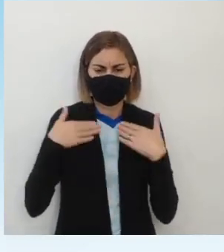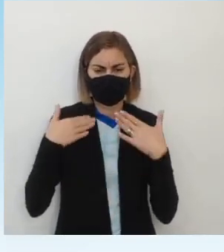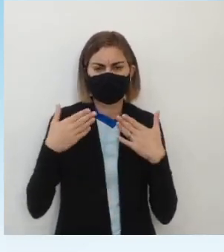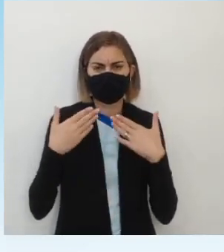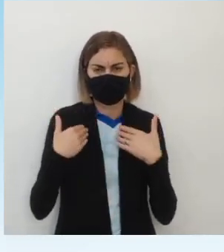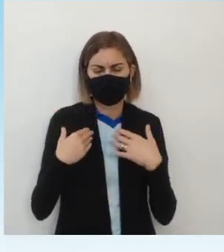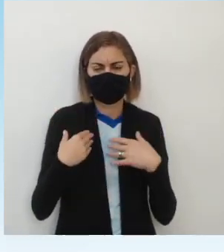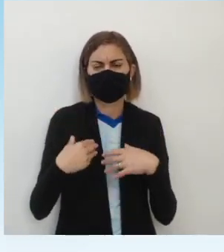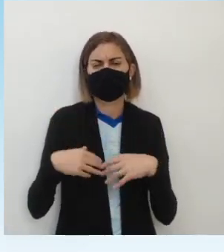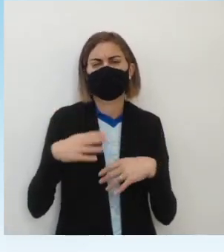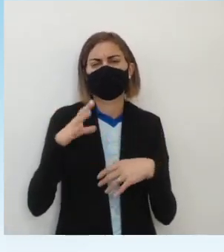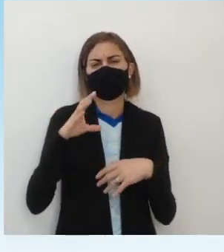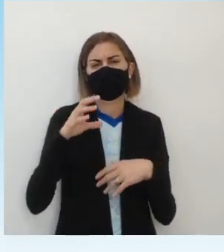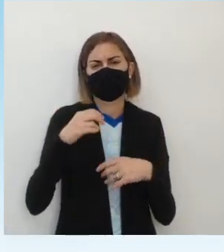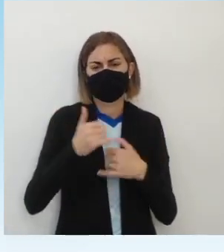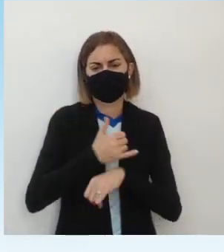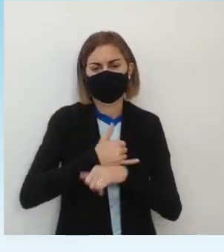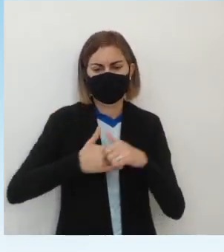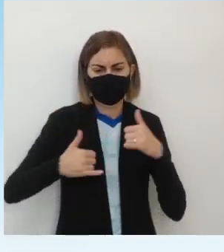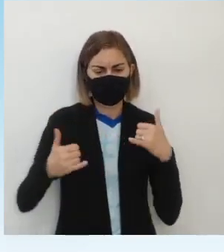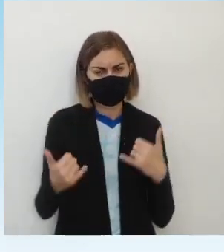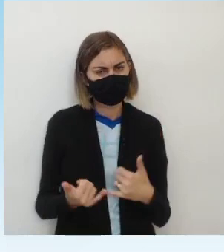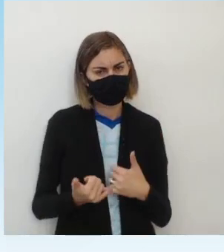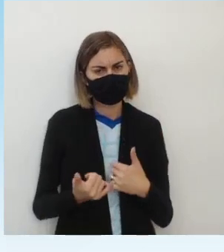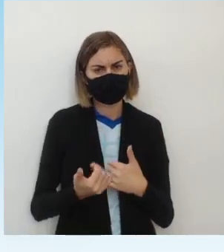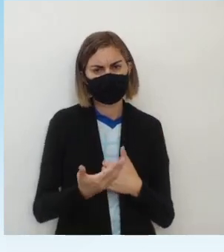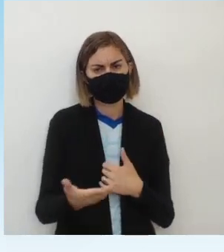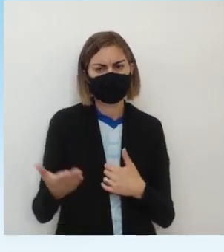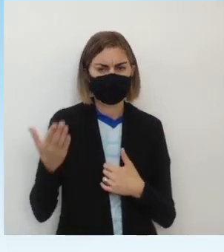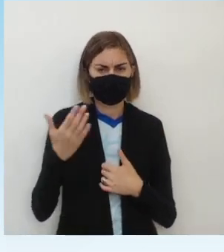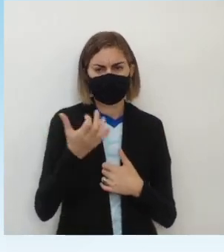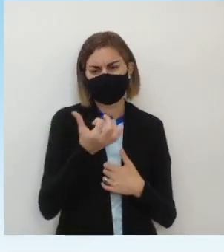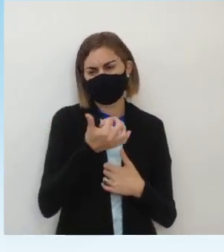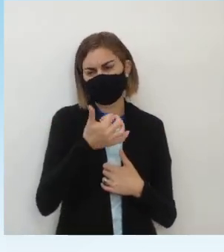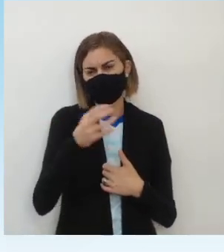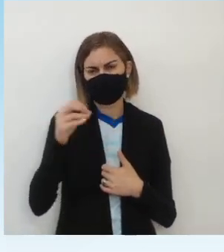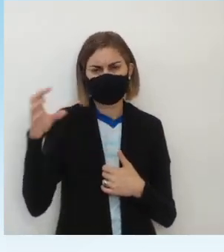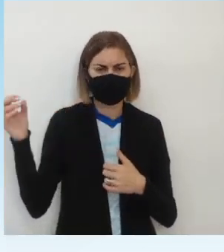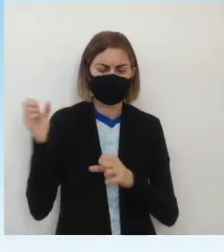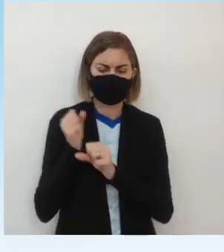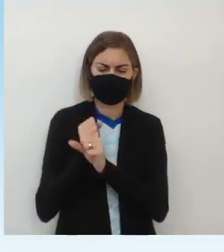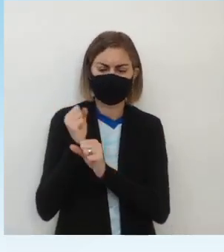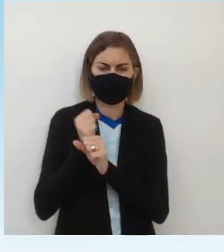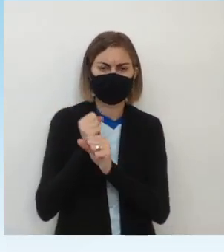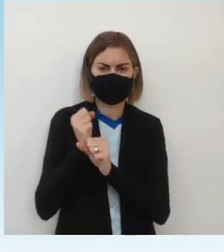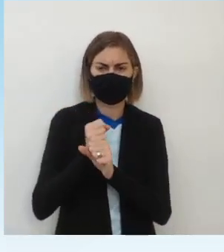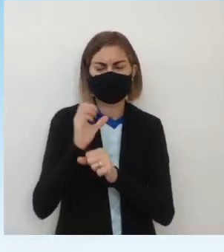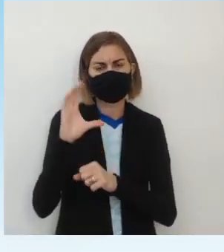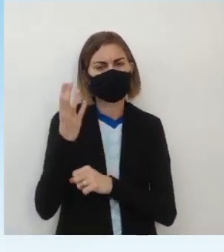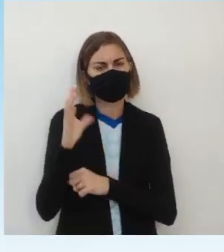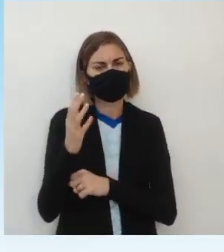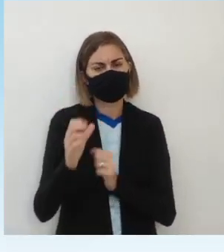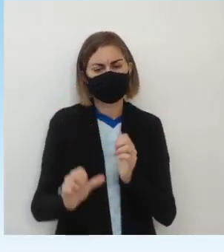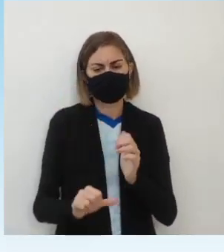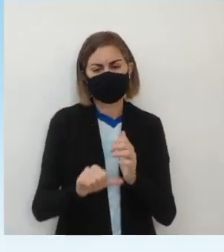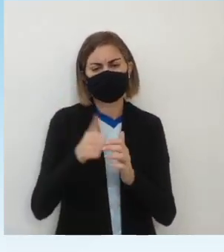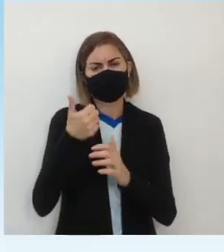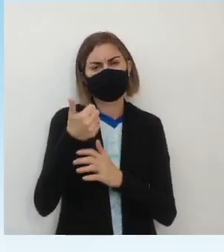que faz um metal ser condutor de eletricidade. Há cerca de 100 anos atrás, os cientistas produziram o